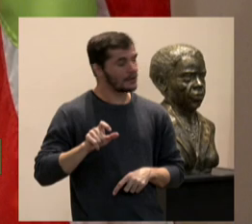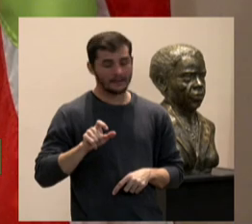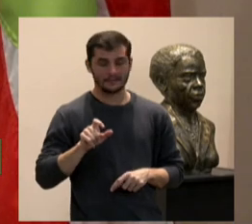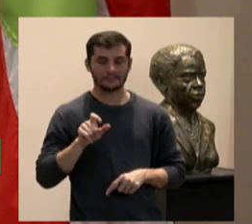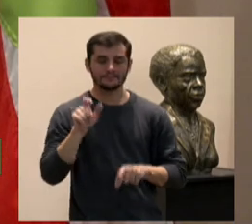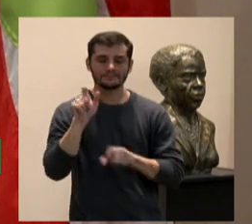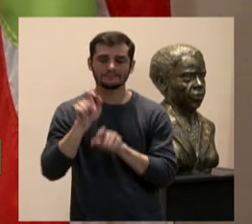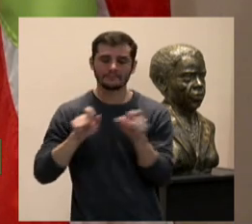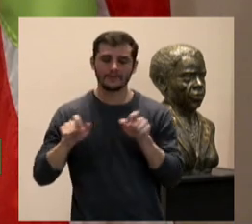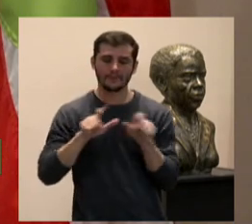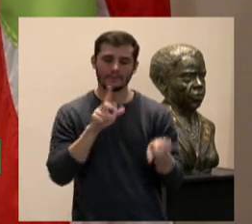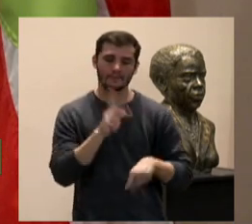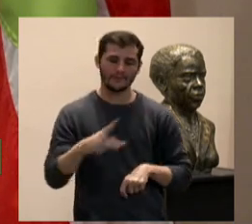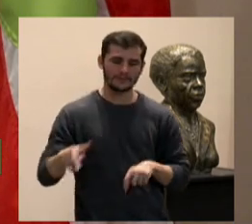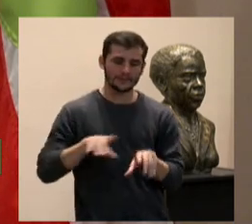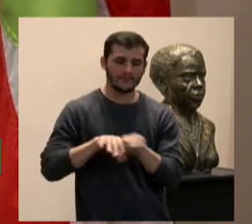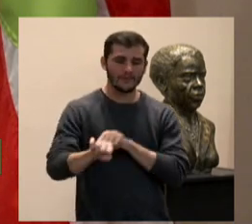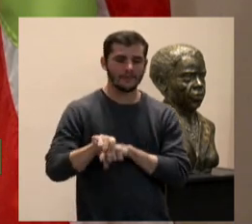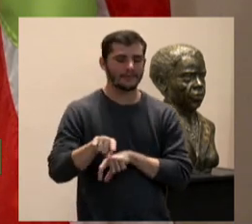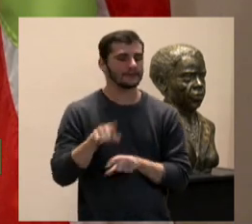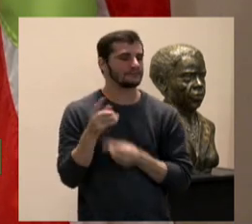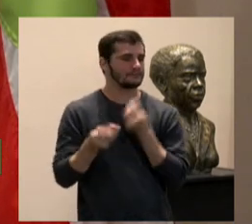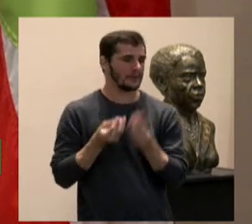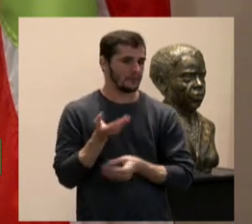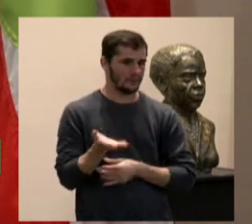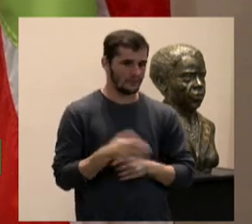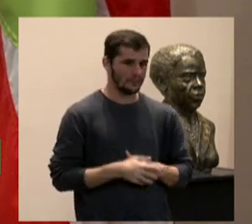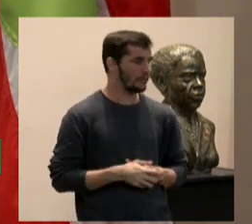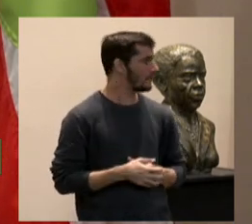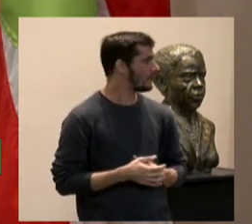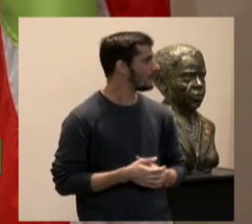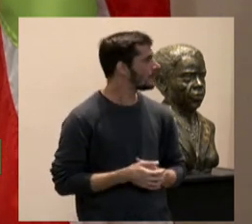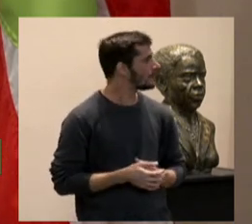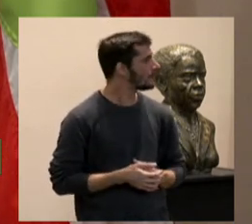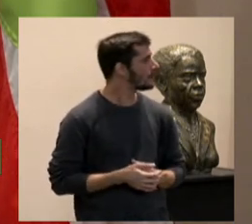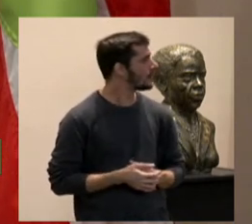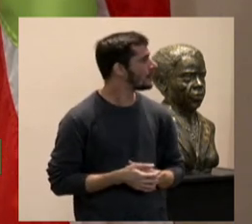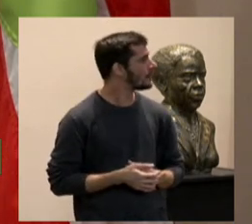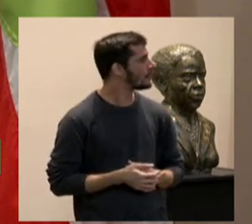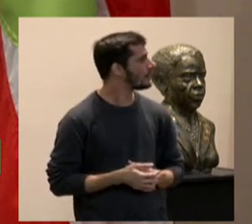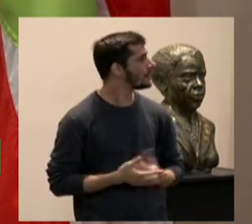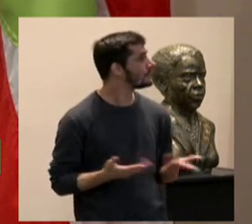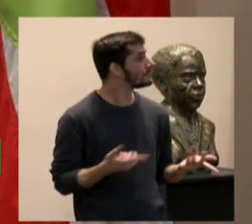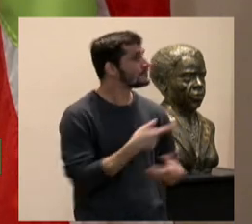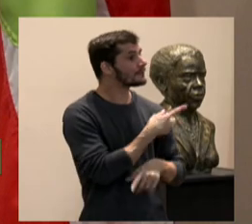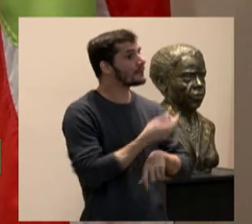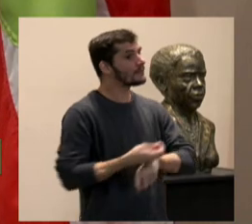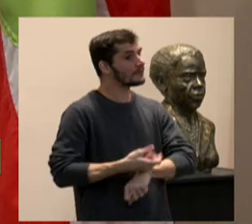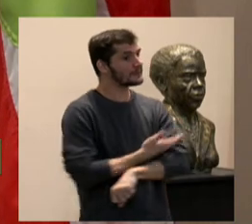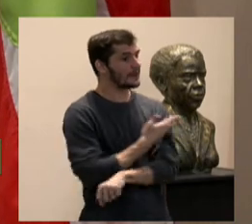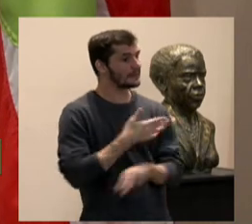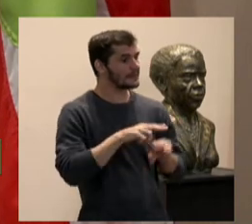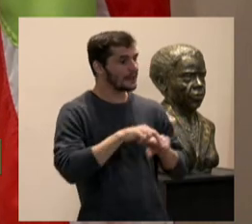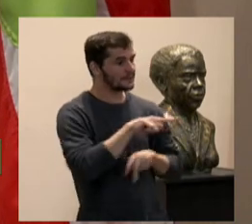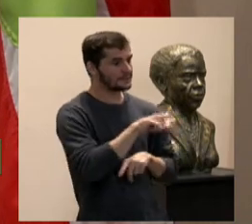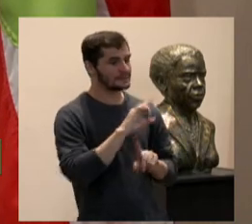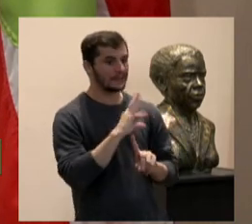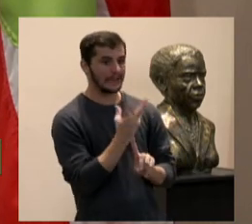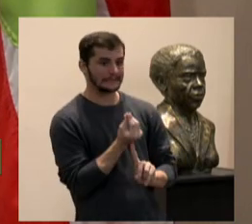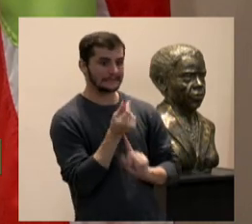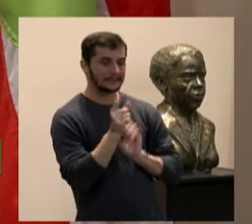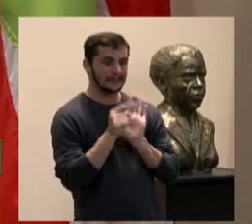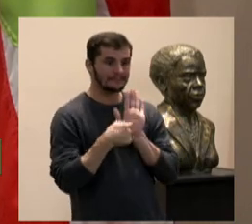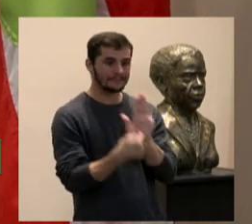de professores. Eu estou emocionada, porque eu me emocionei muito com a apresentação